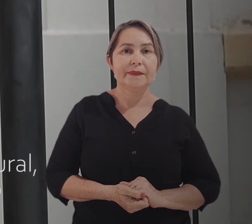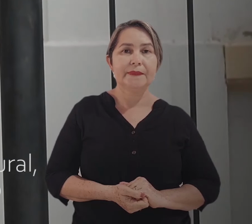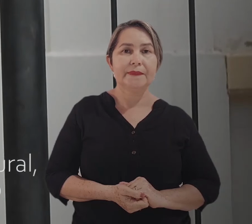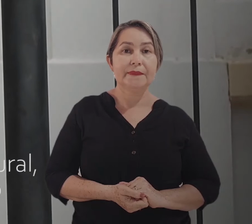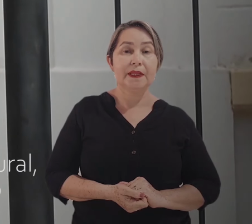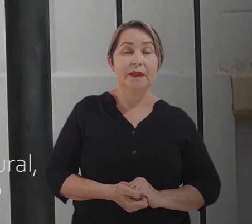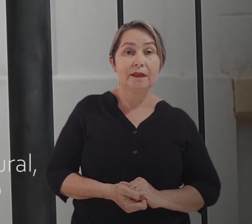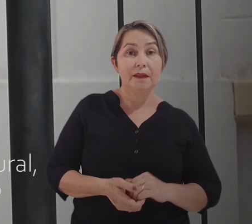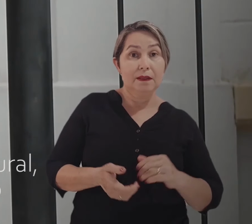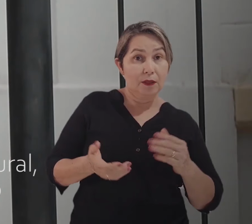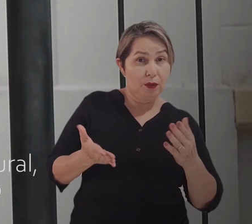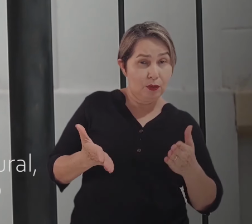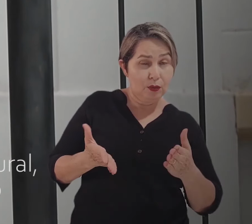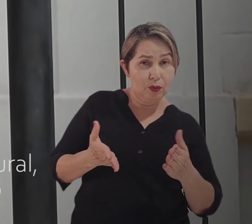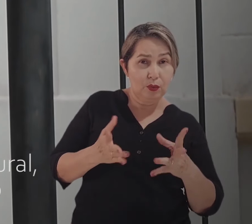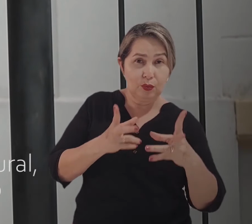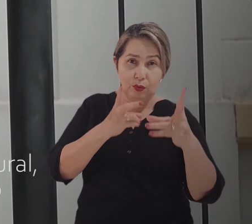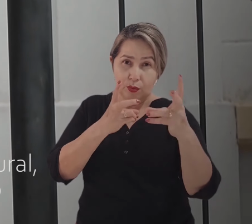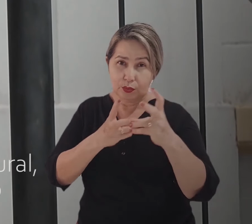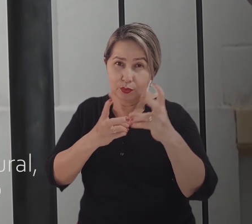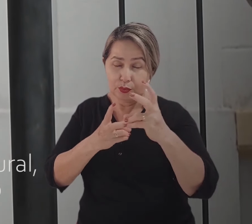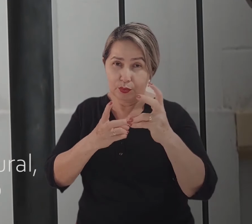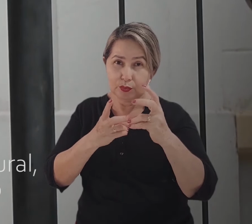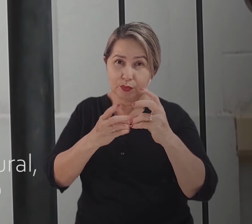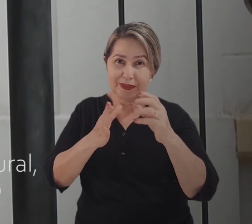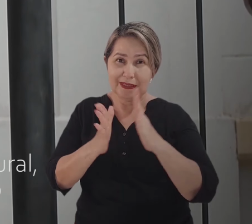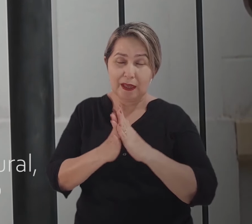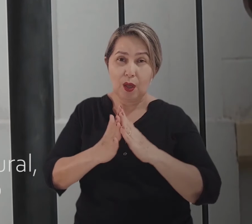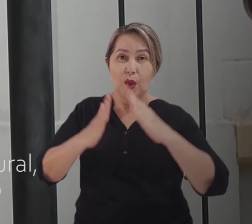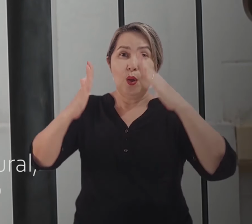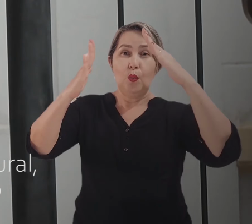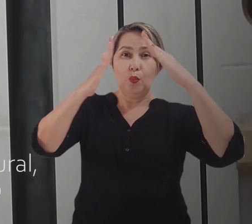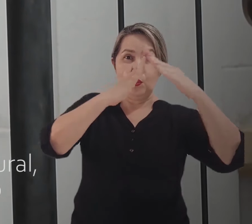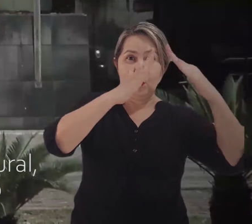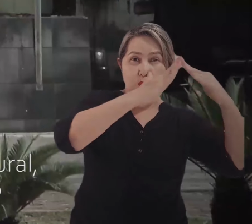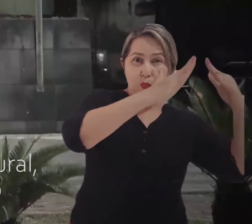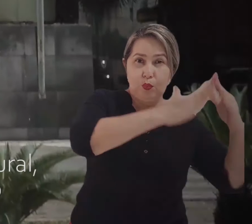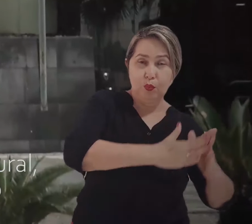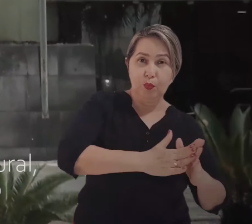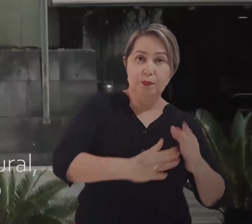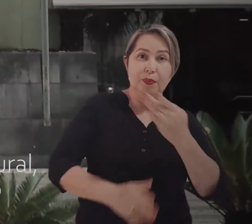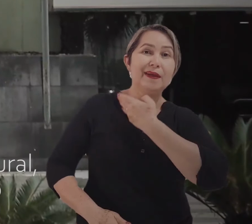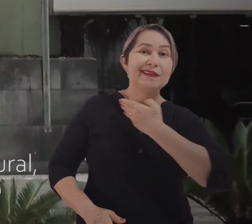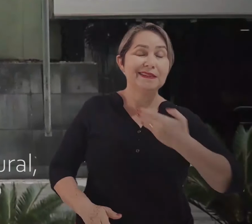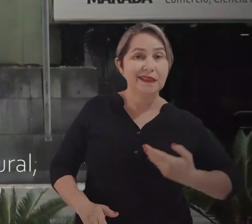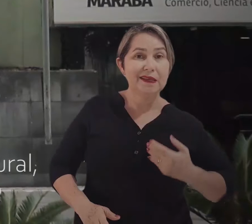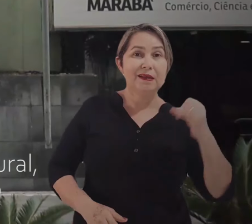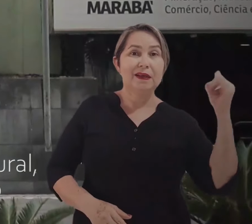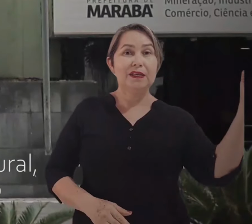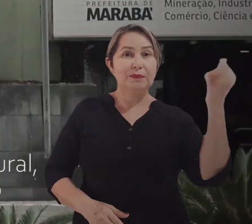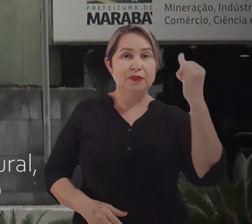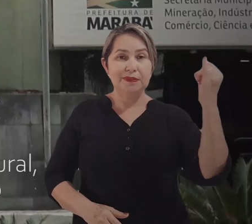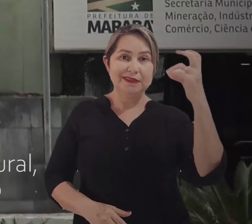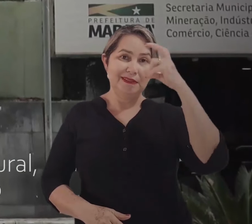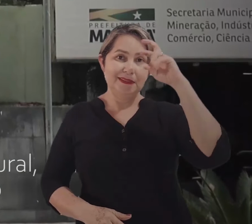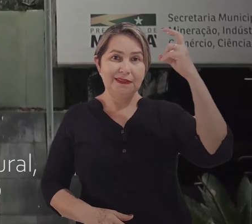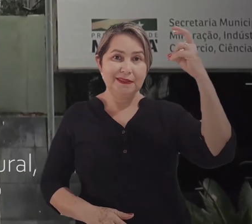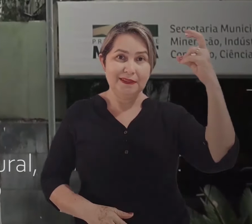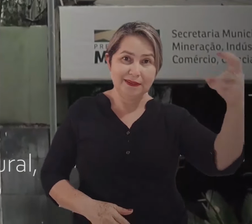Hoje nós verificamos que os prédios públicos, né, de importância cultural, também, né, que